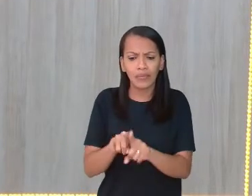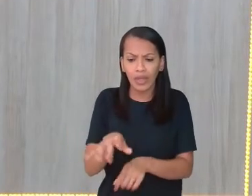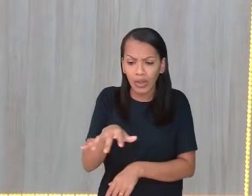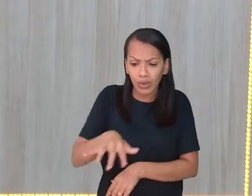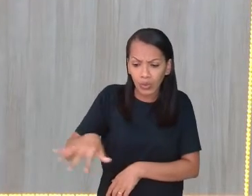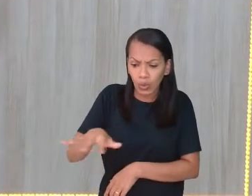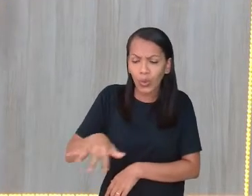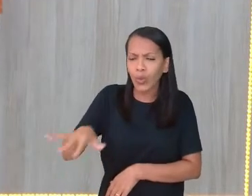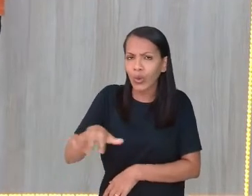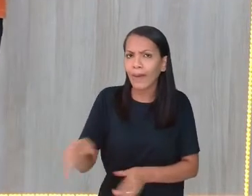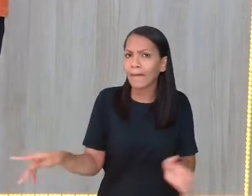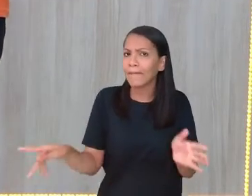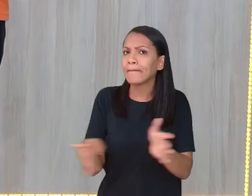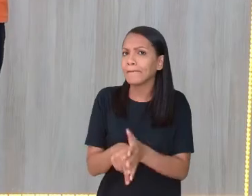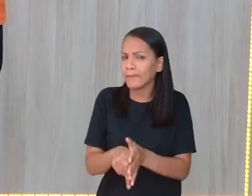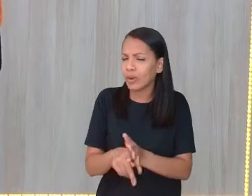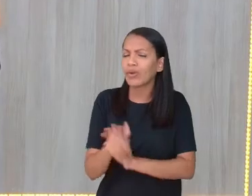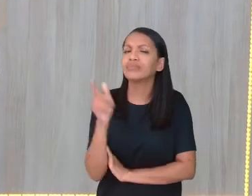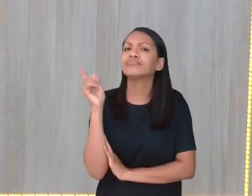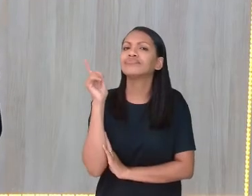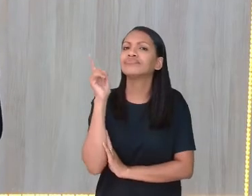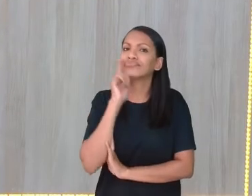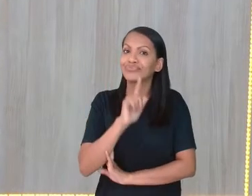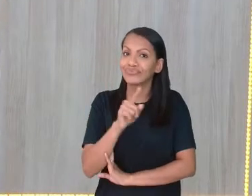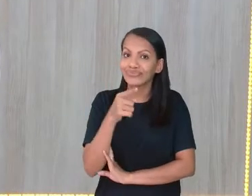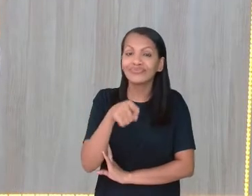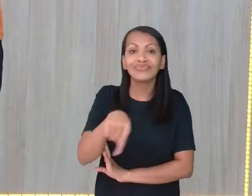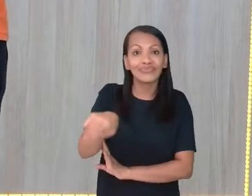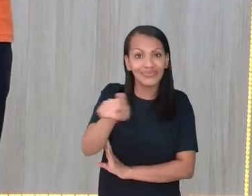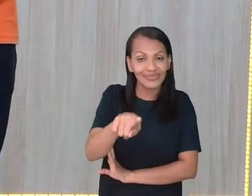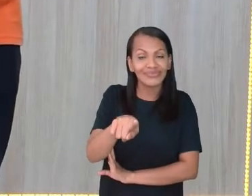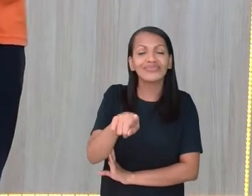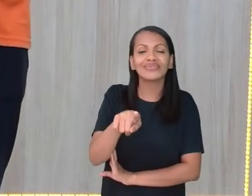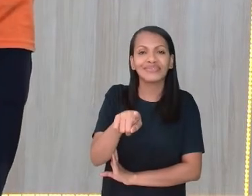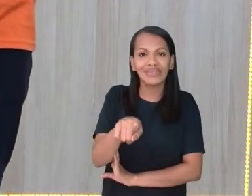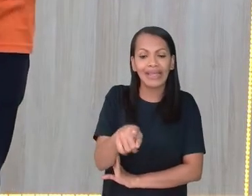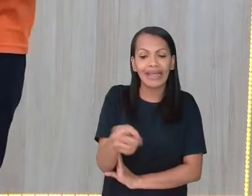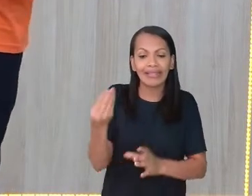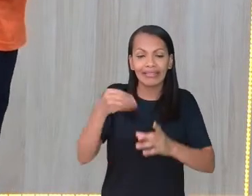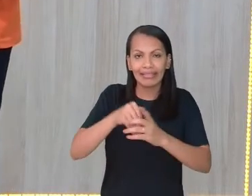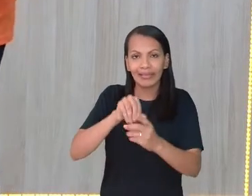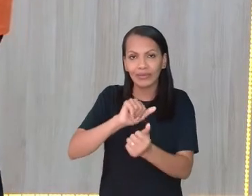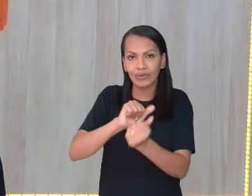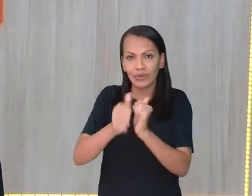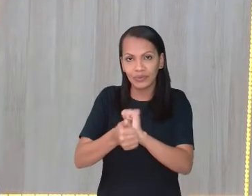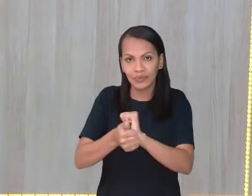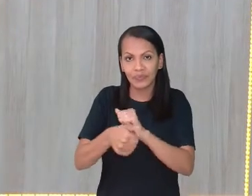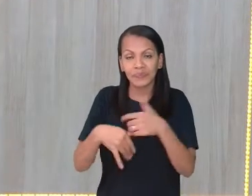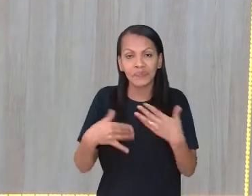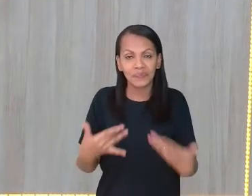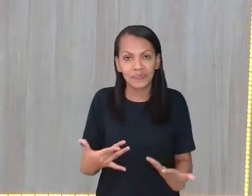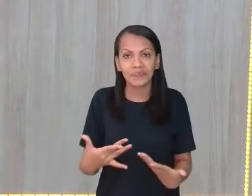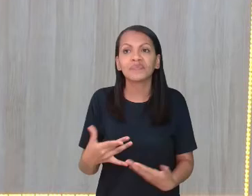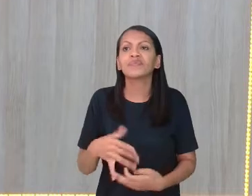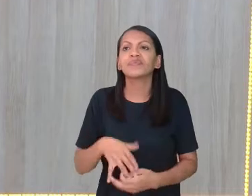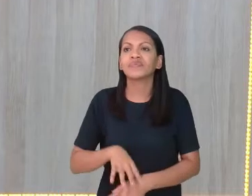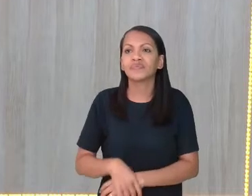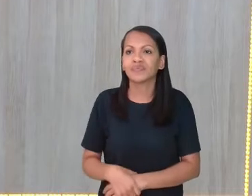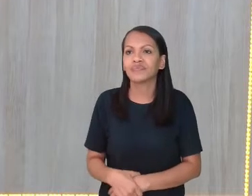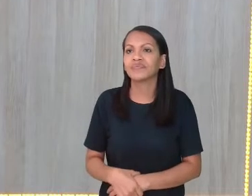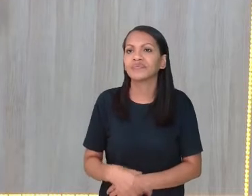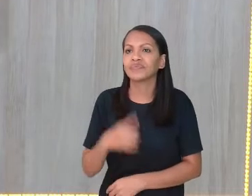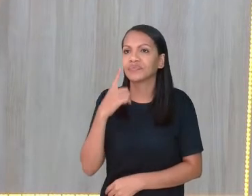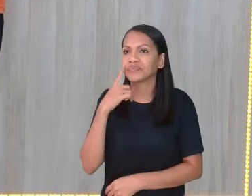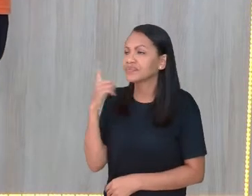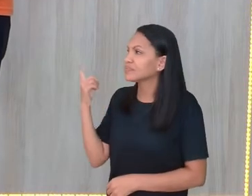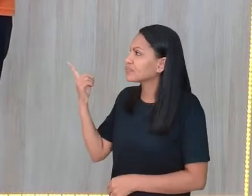aqui no Recife que garantem esse acesso aí para você dentro do esporte. Então, temos o Centro Comunitário da